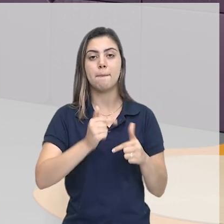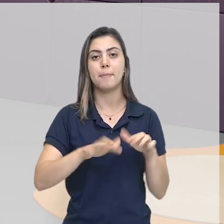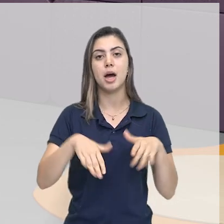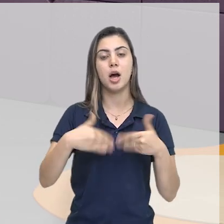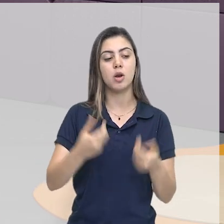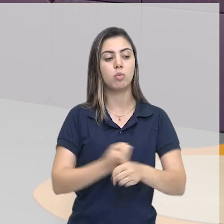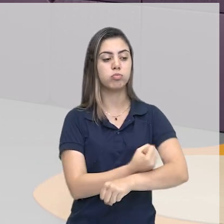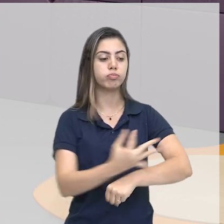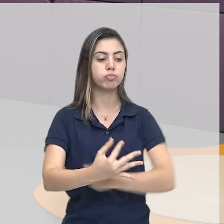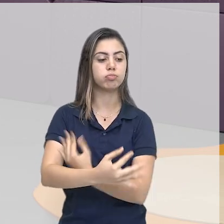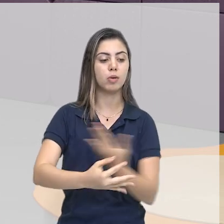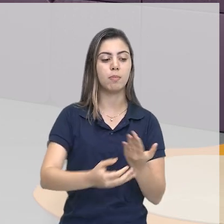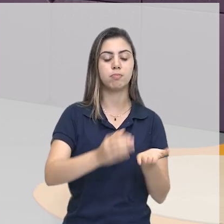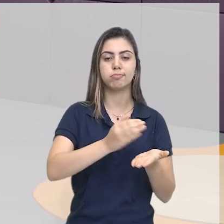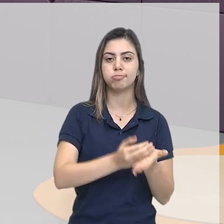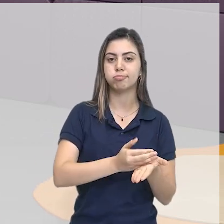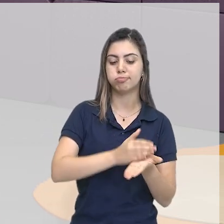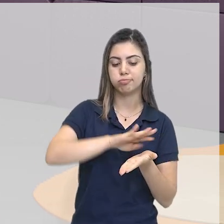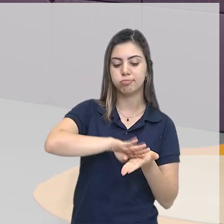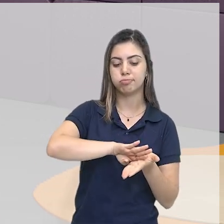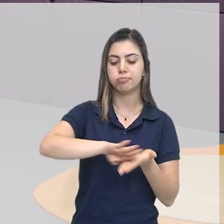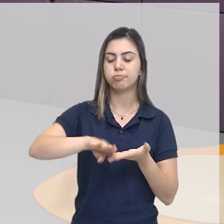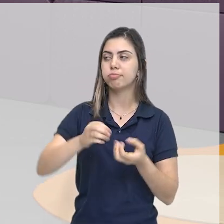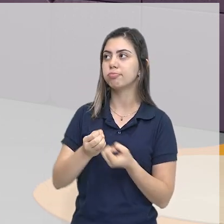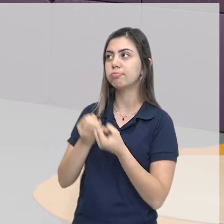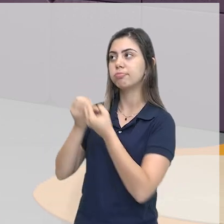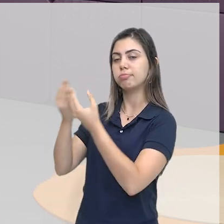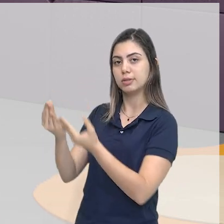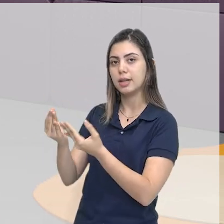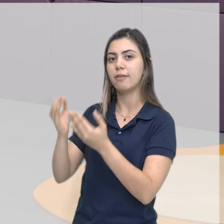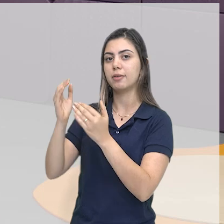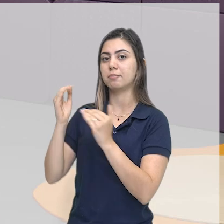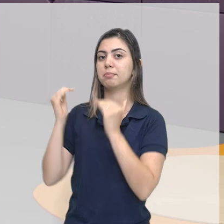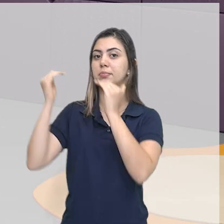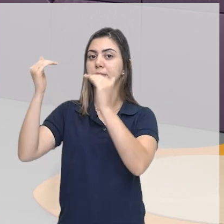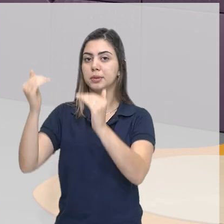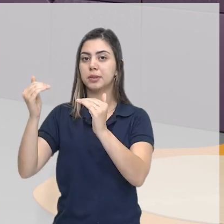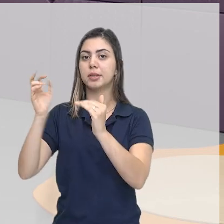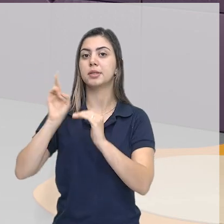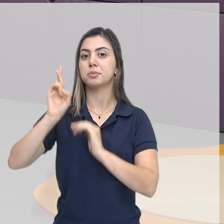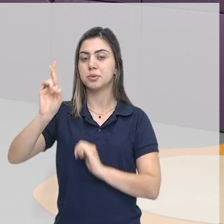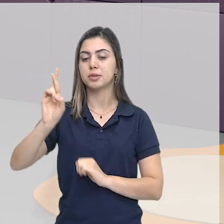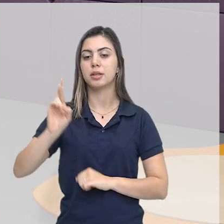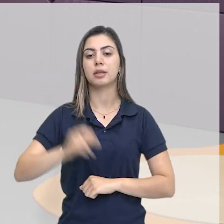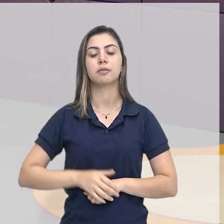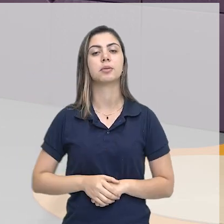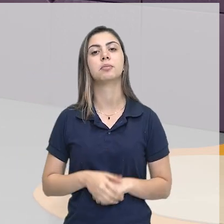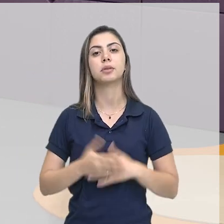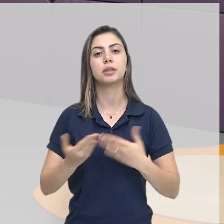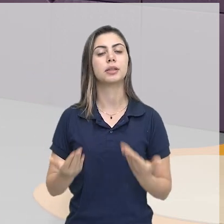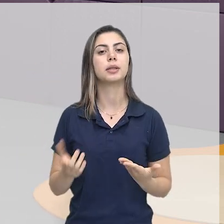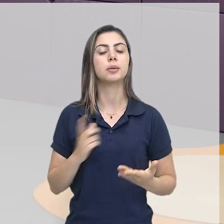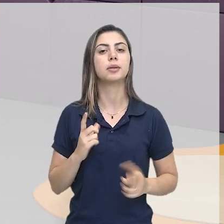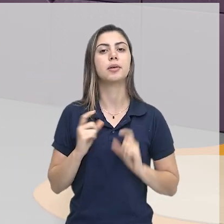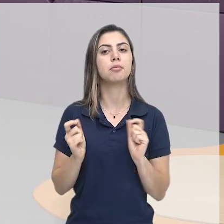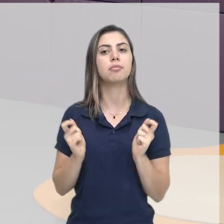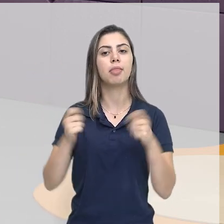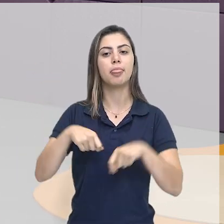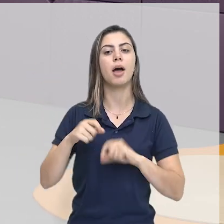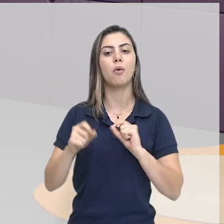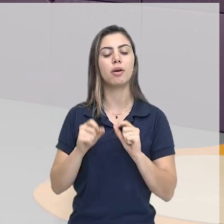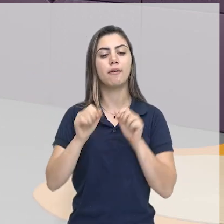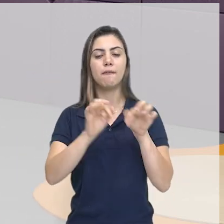produção para o senhor, né, manter tanto, né, o